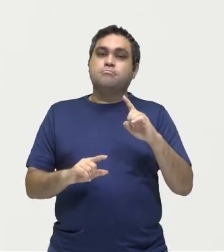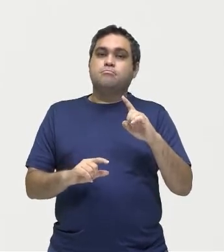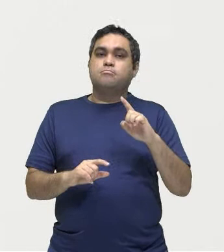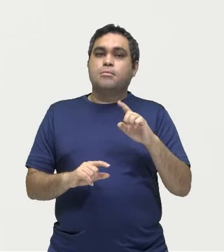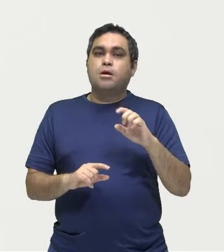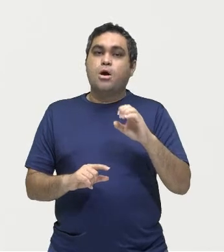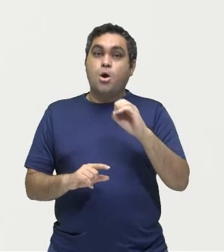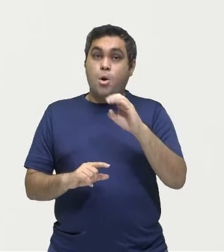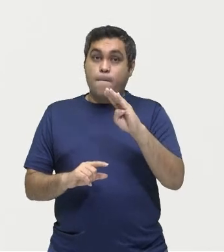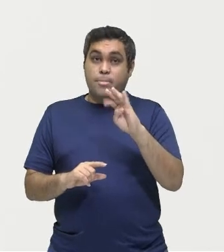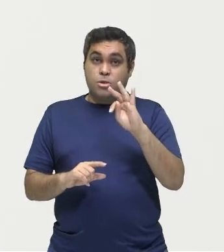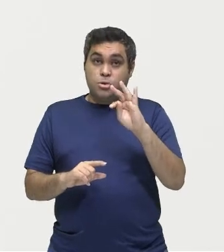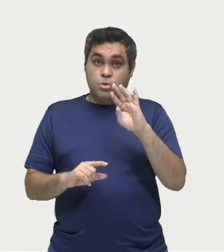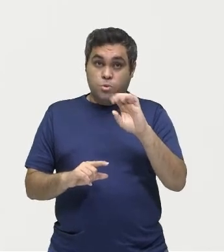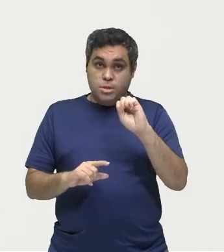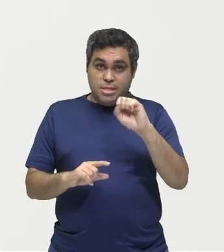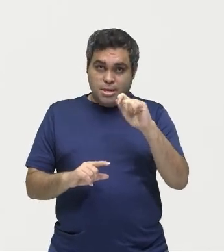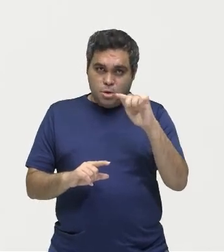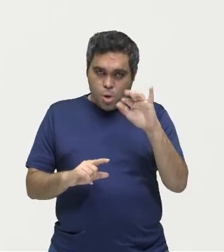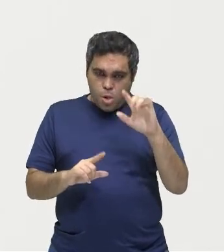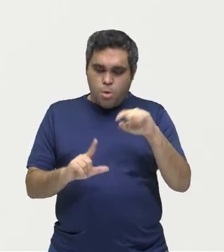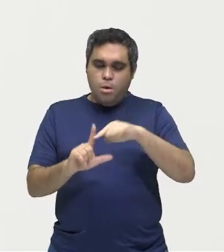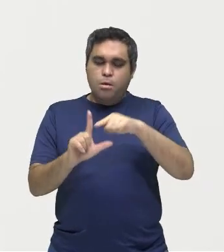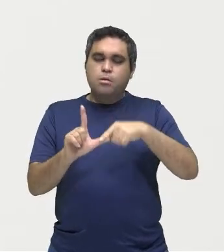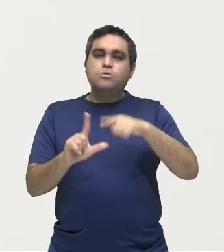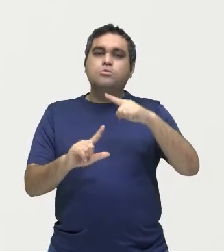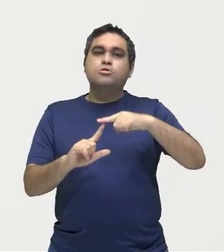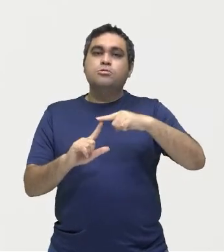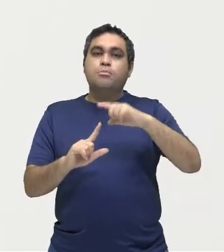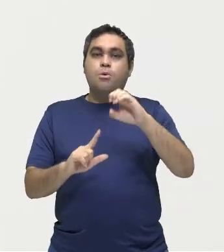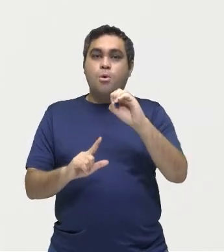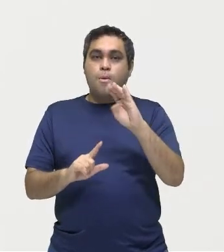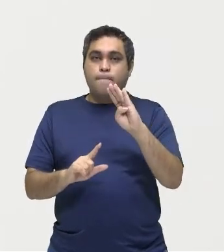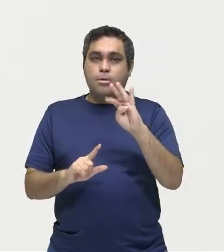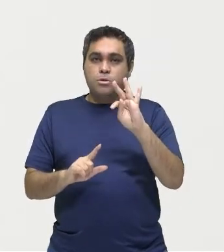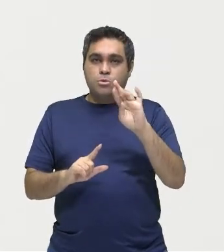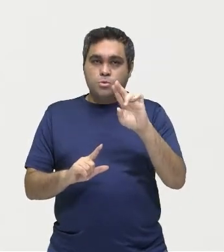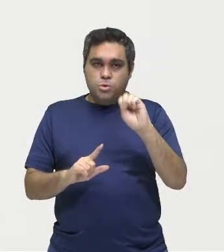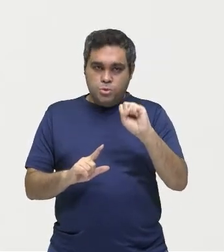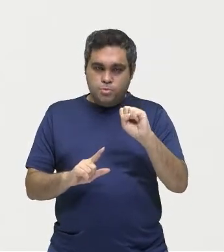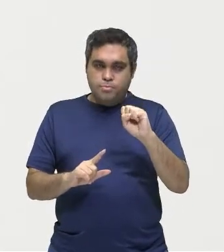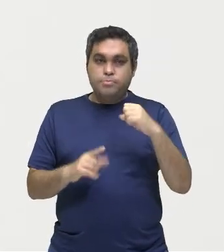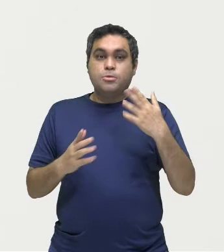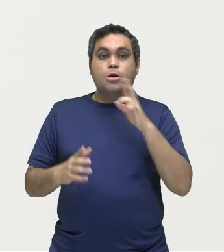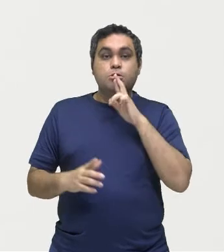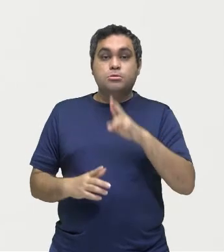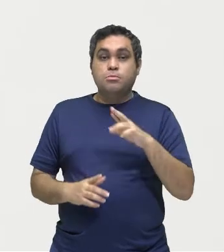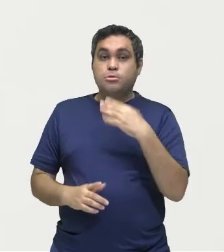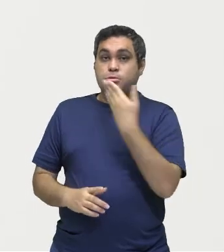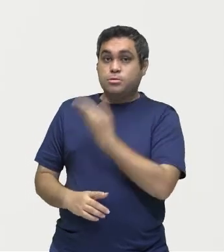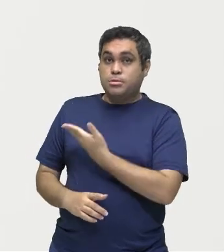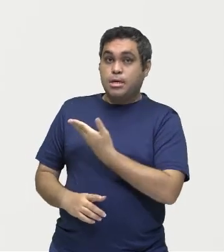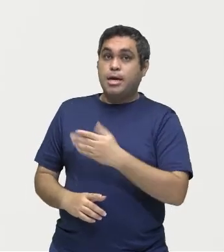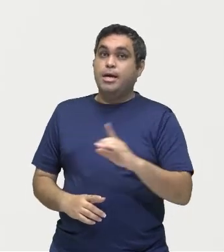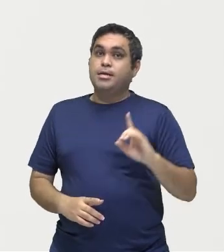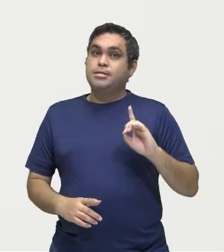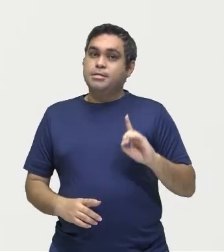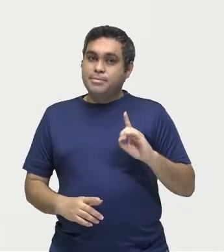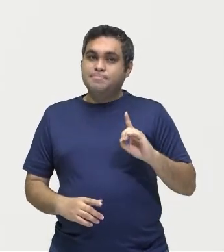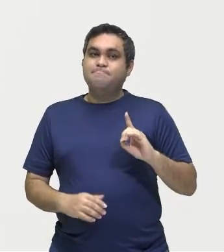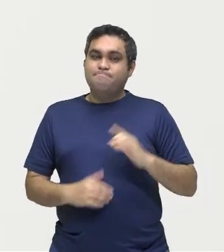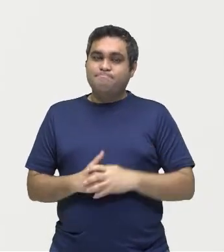E a questão correta, né, é a alternativa D. Um